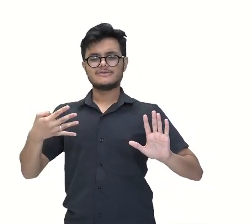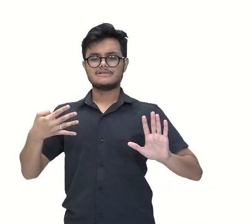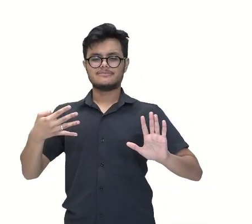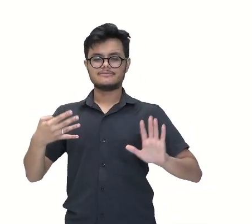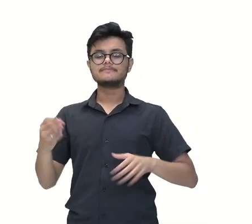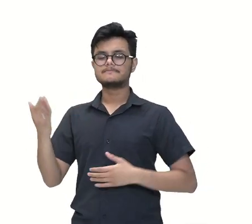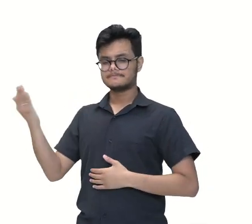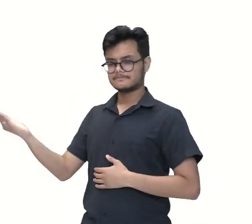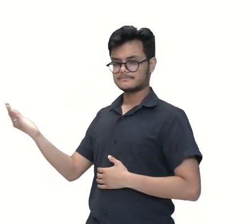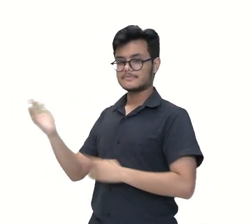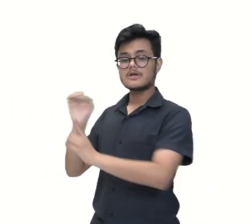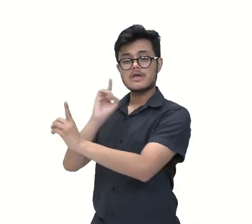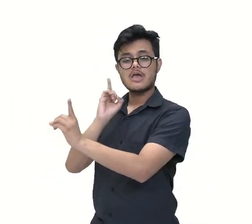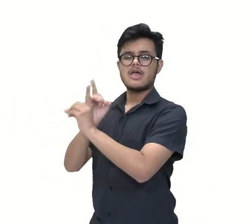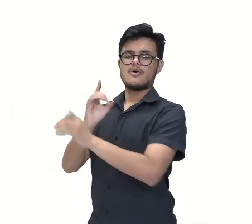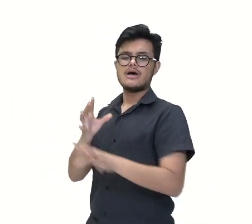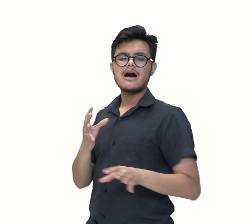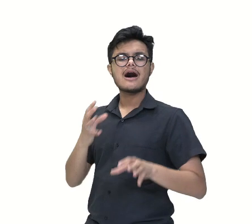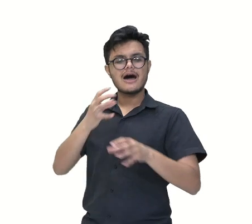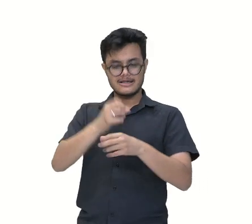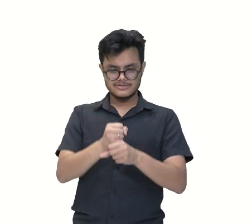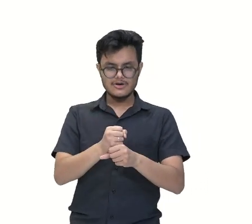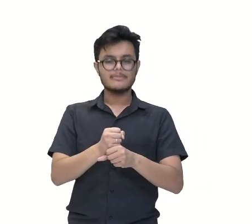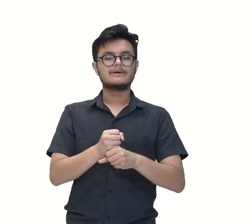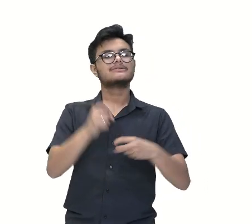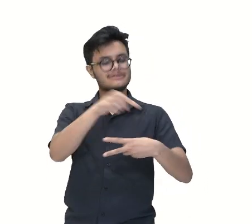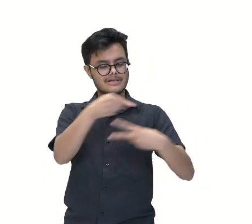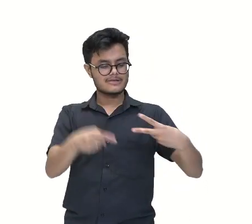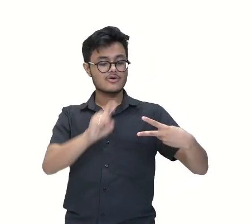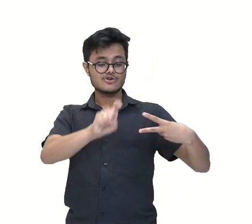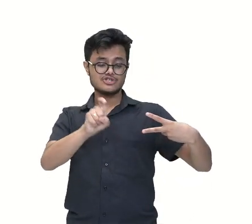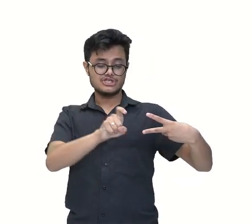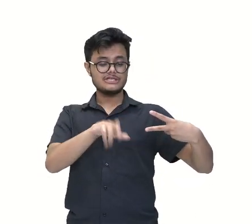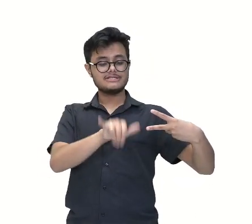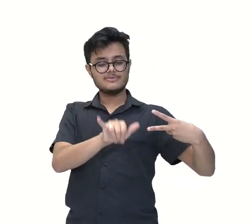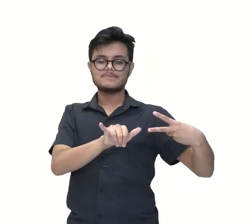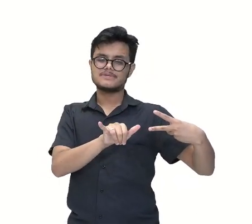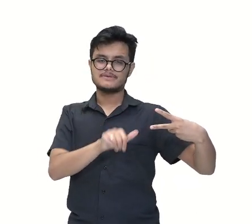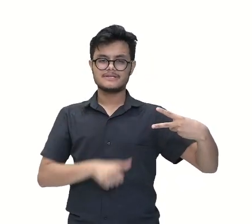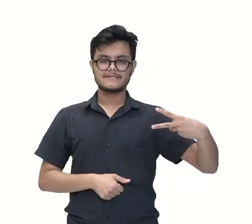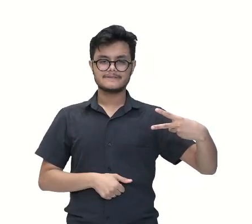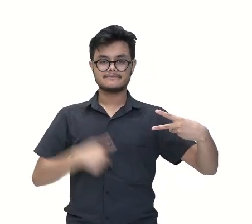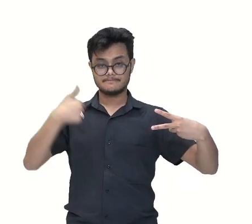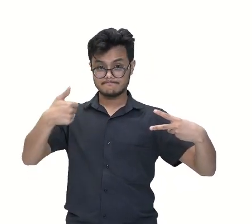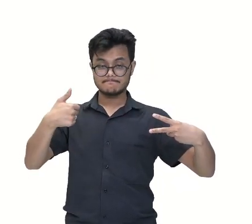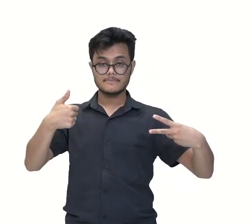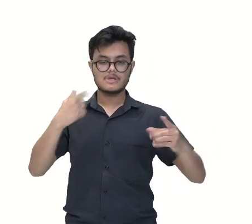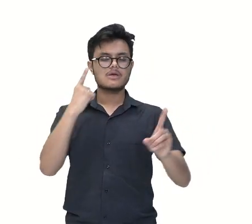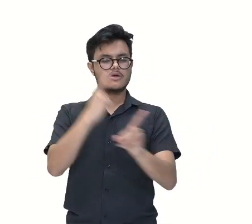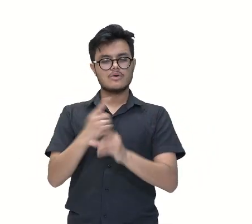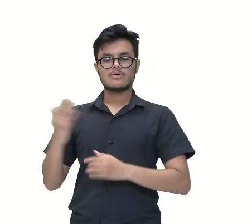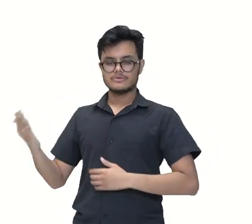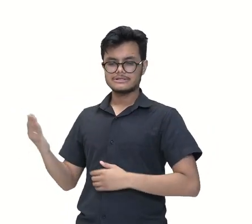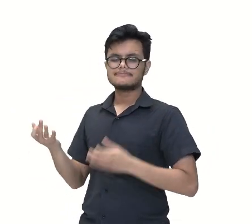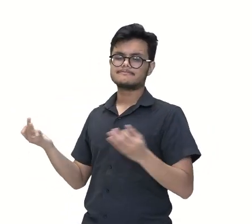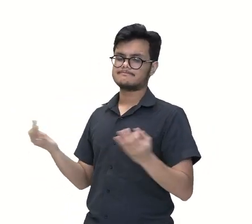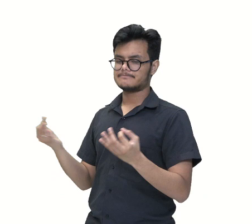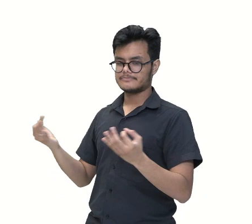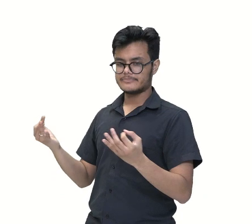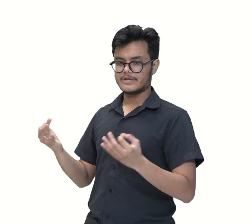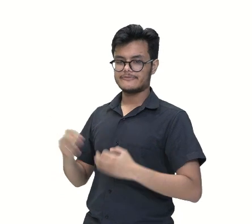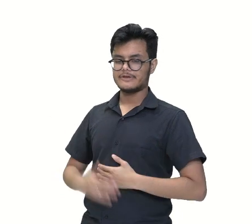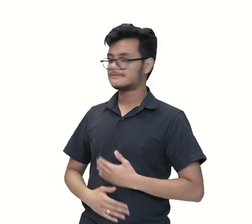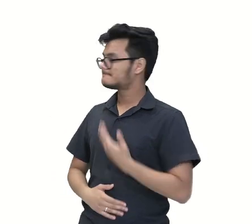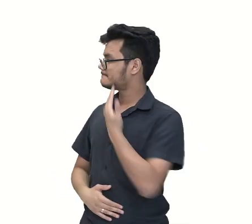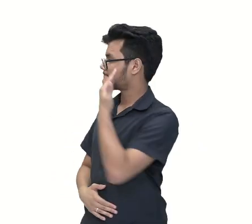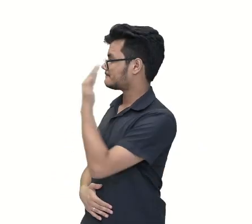o resultado da soma dessas duas coordenadas, tá? Nesse caso aí, ele pediu para a gente fazer